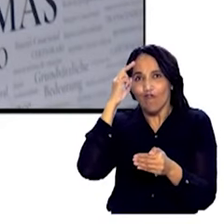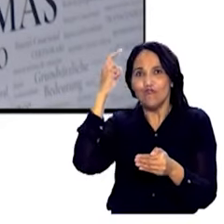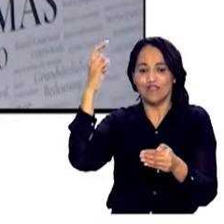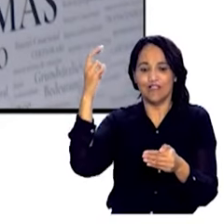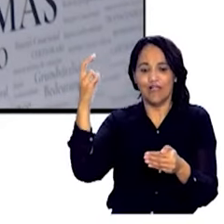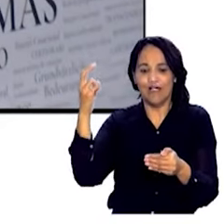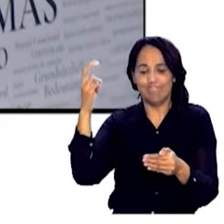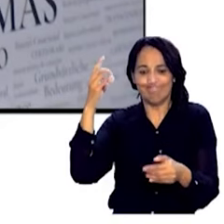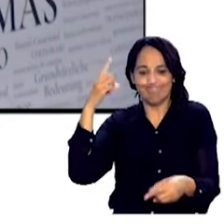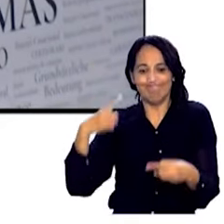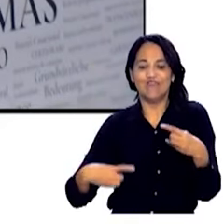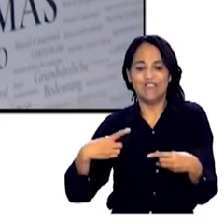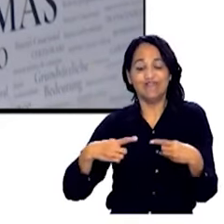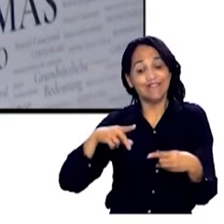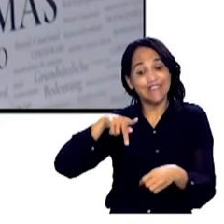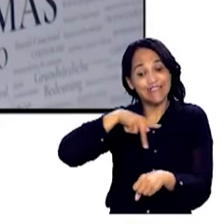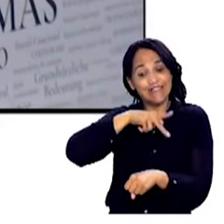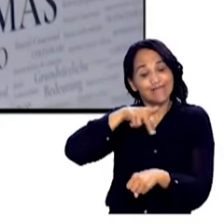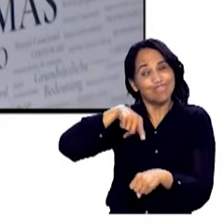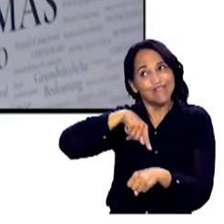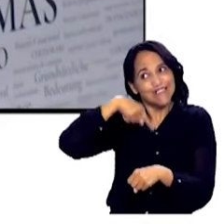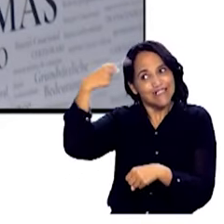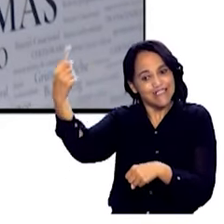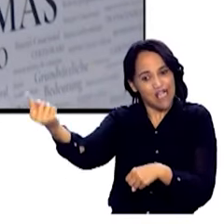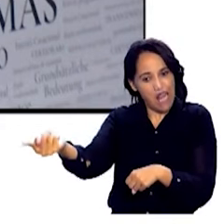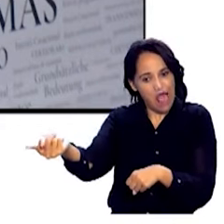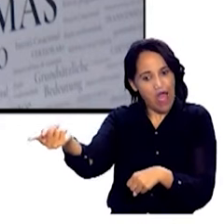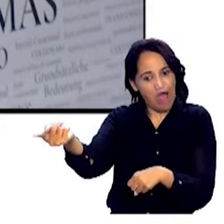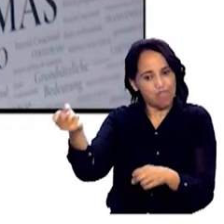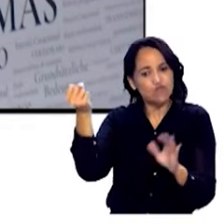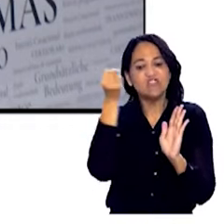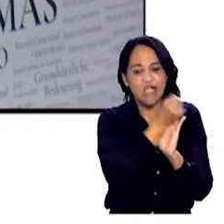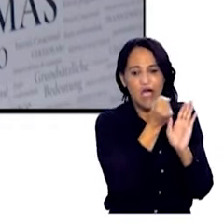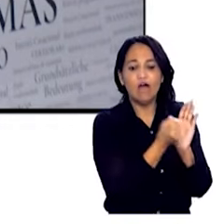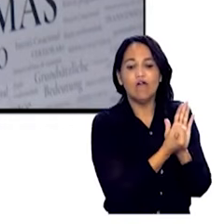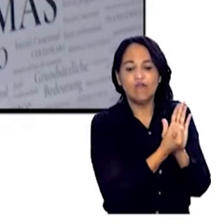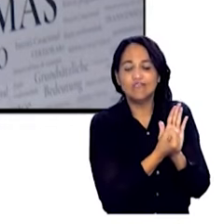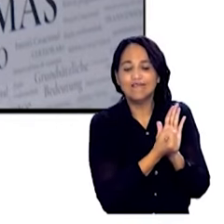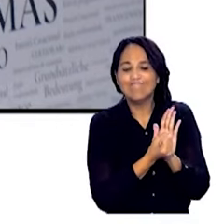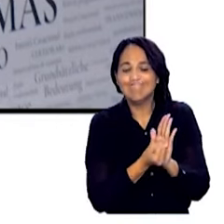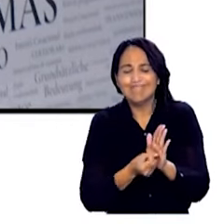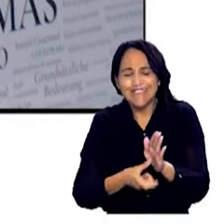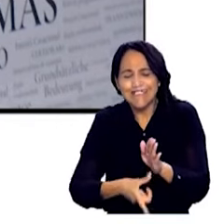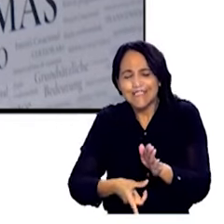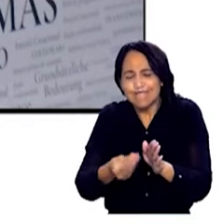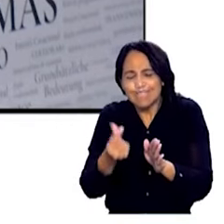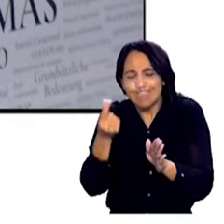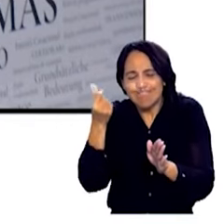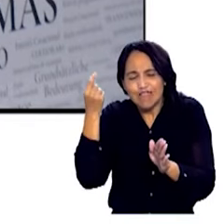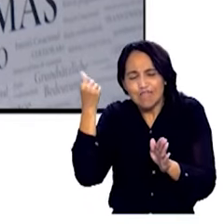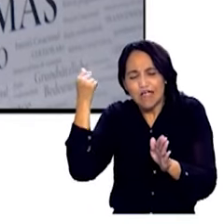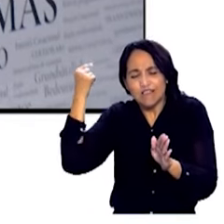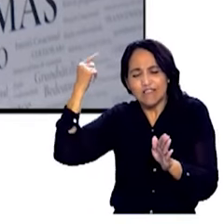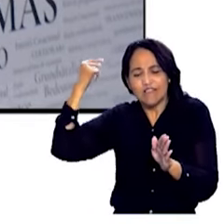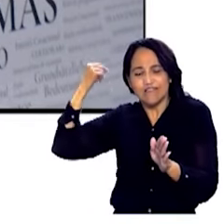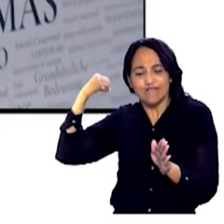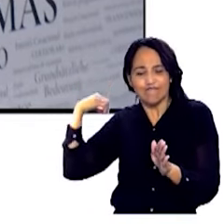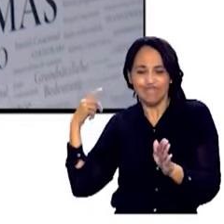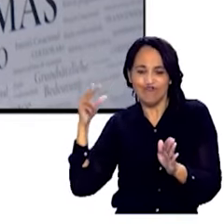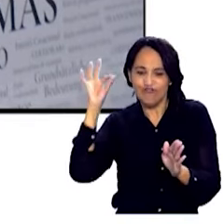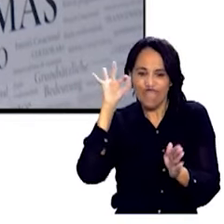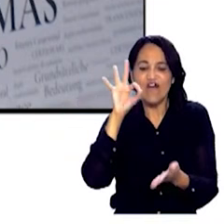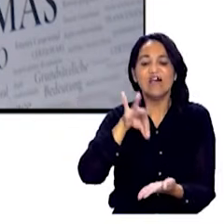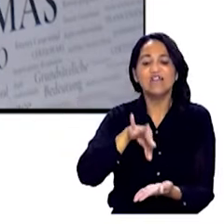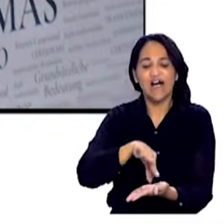daquele país sem por séculos e séculos mais mais mais antiga que a nossa Com certeza já fez com que